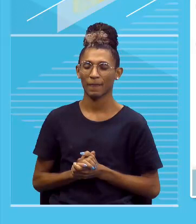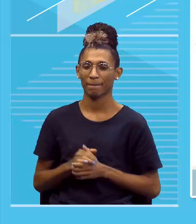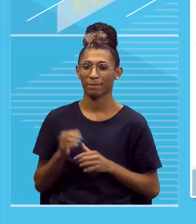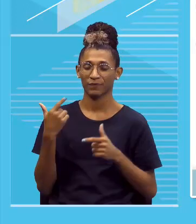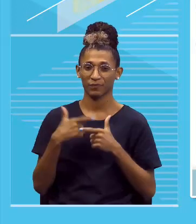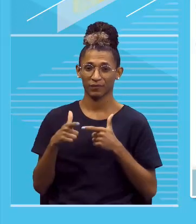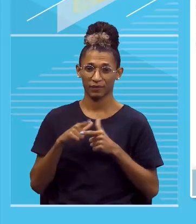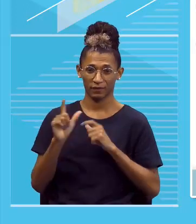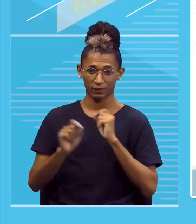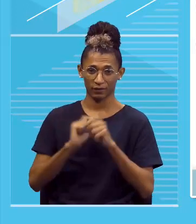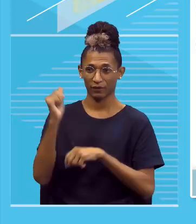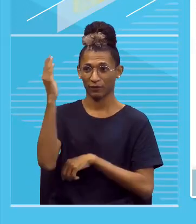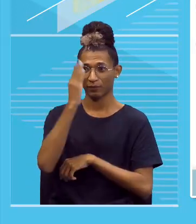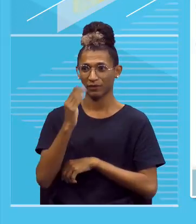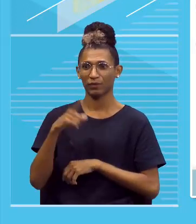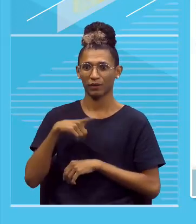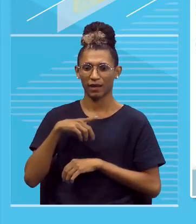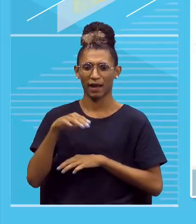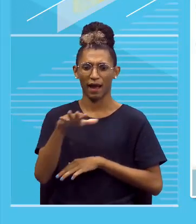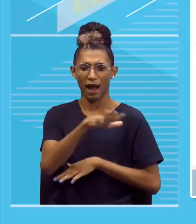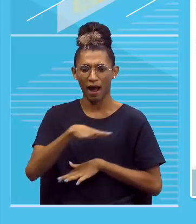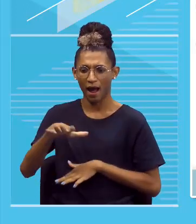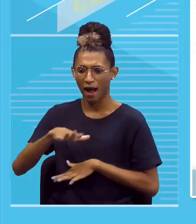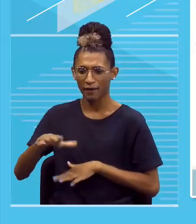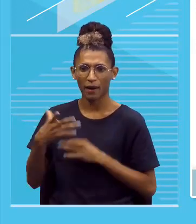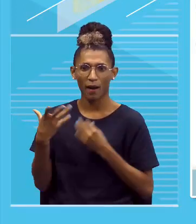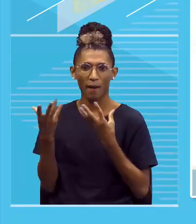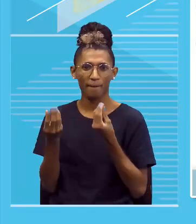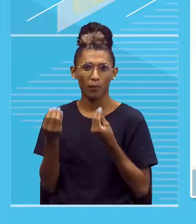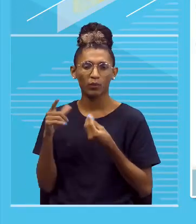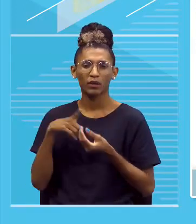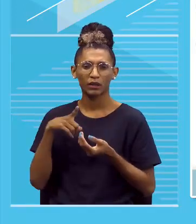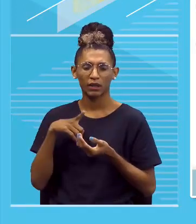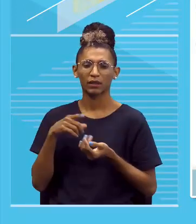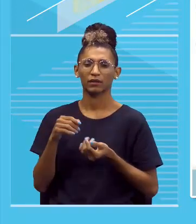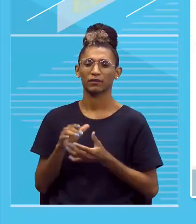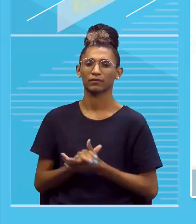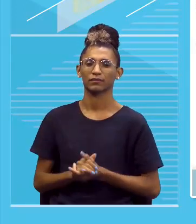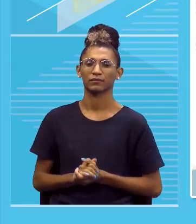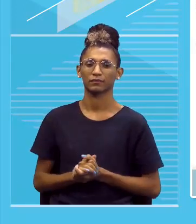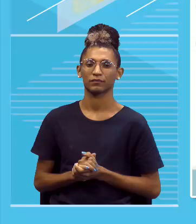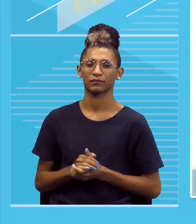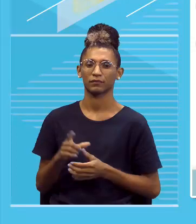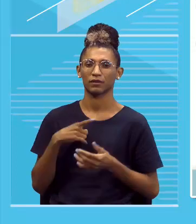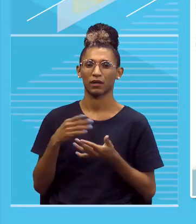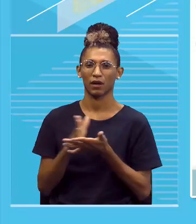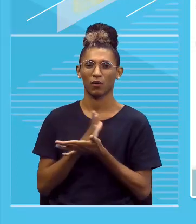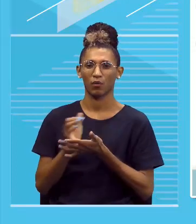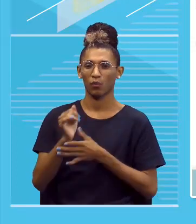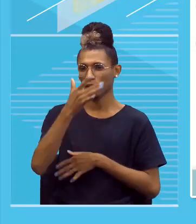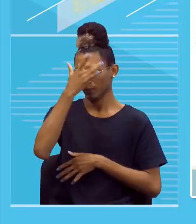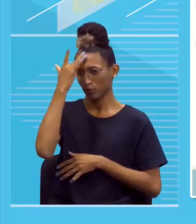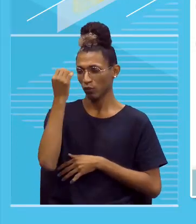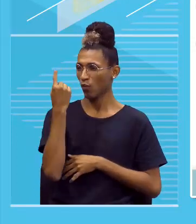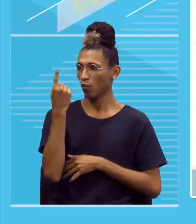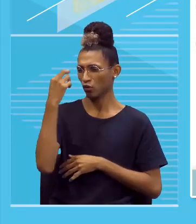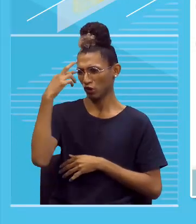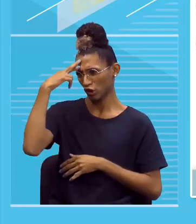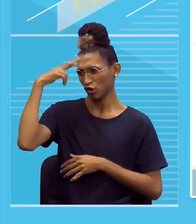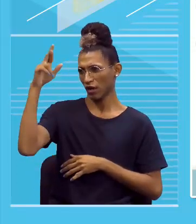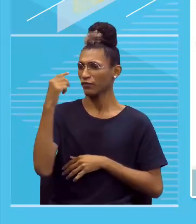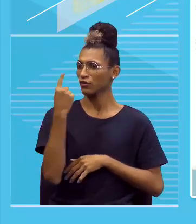O problema é que o Brasil ele tem muita Terra ok ok tem muita gente com grandes extensões de terra na mão